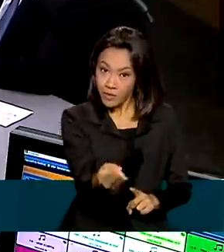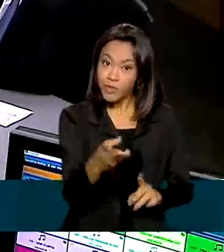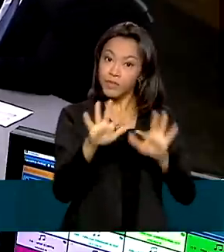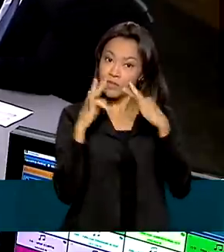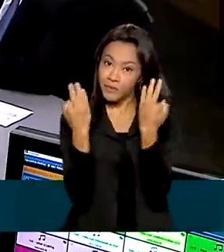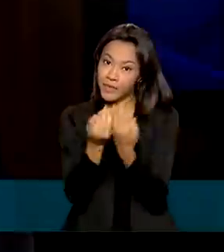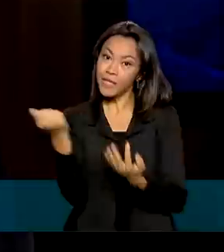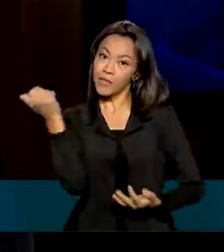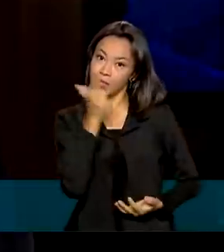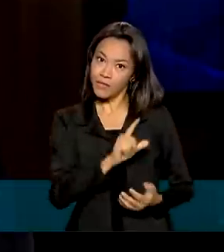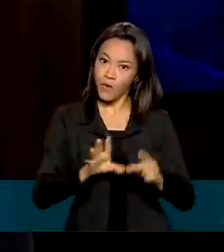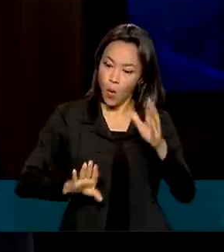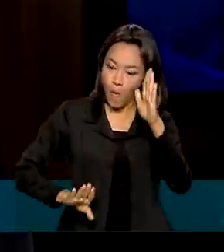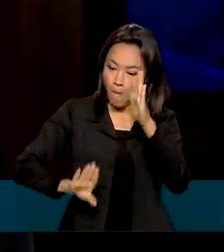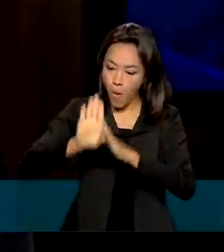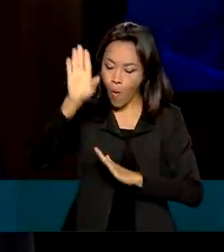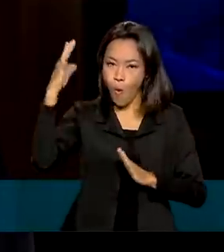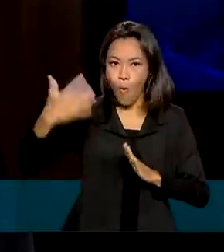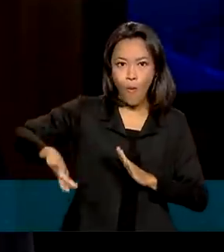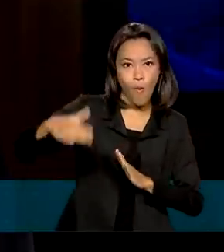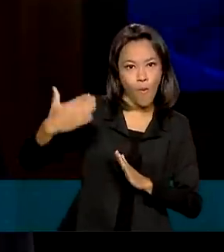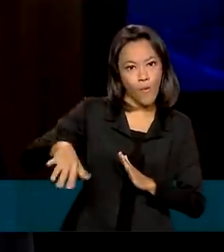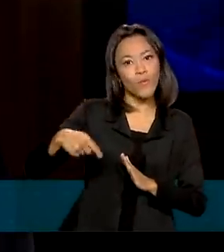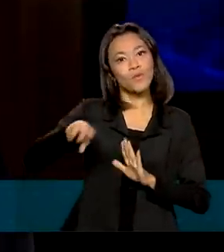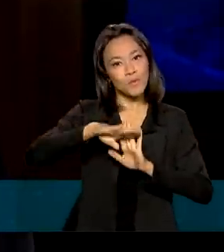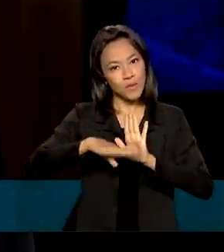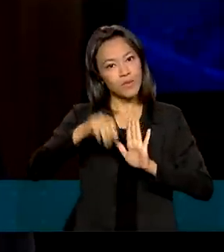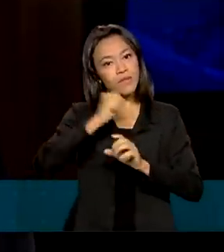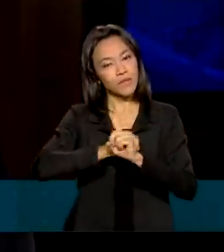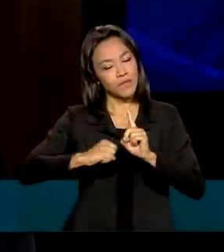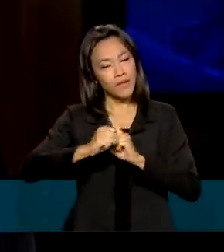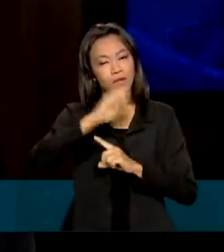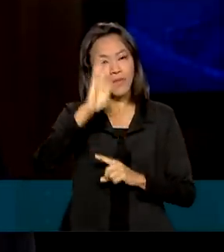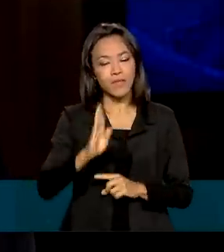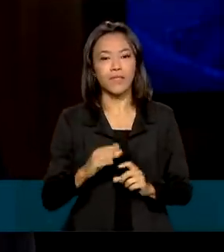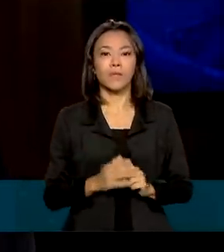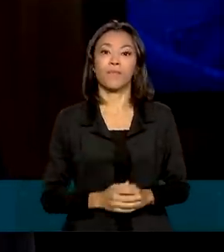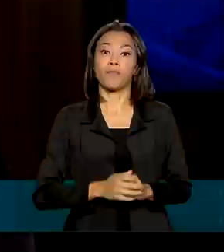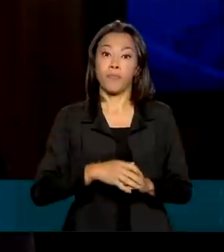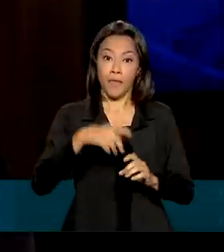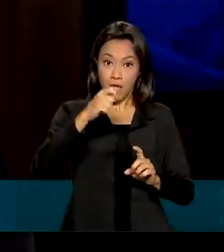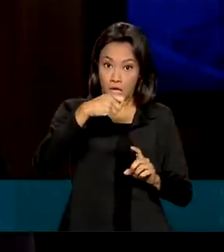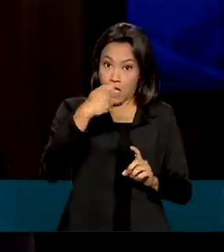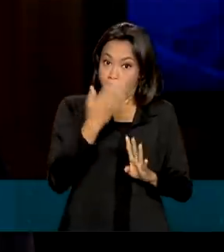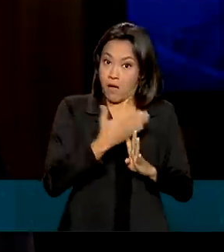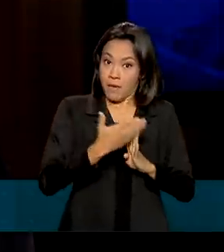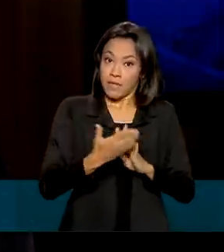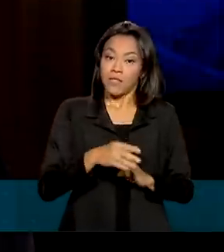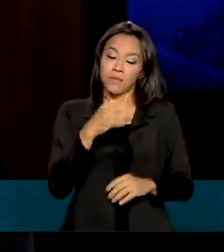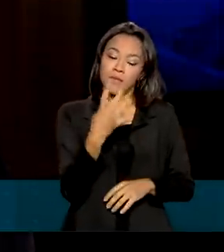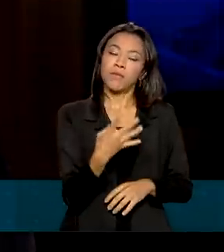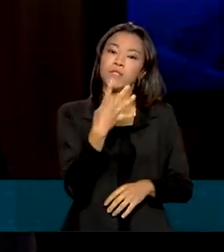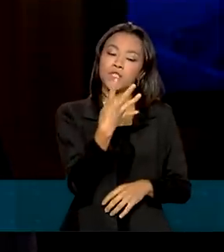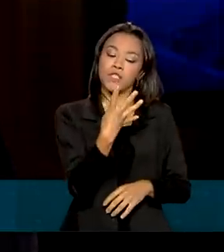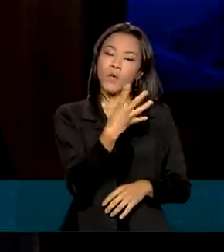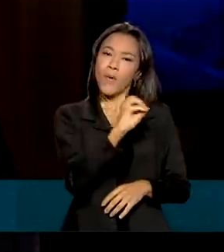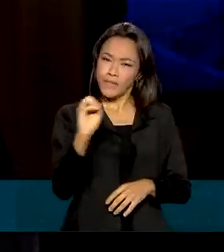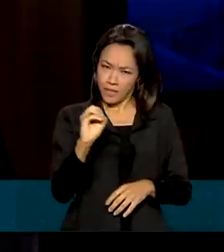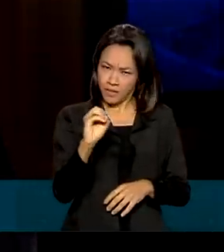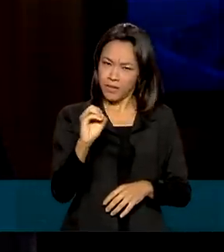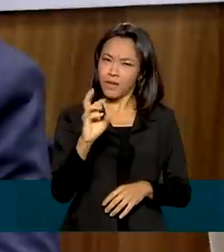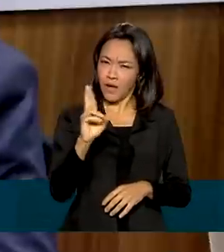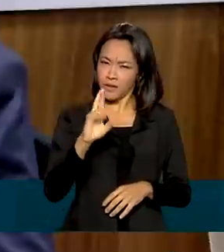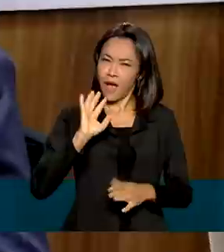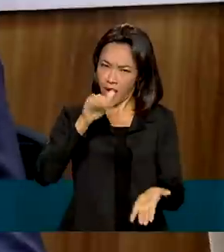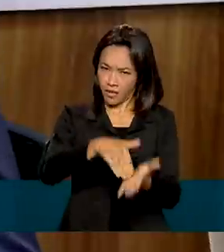um recorde na história dos programas sociais no país as parcelas mínimas de 400reais para os beneficiários estão garantidas até o